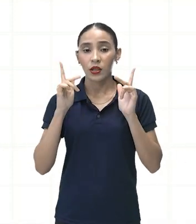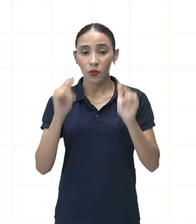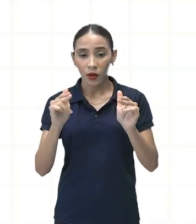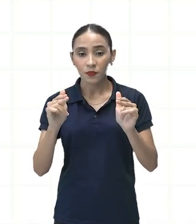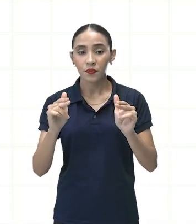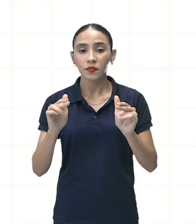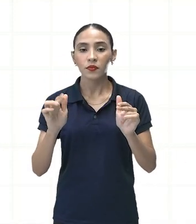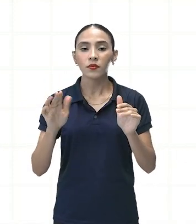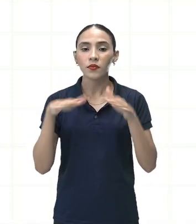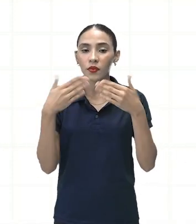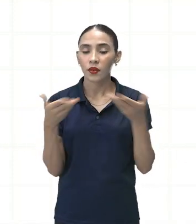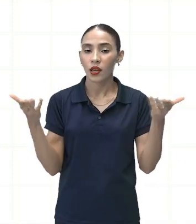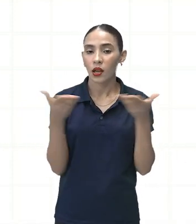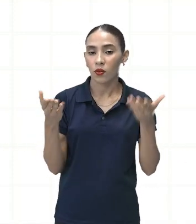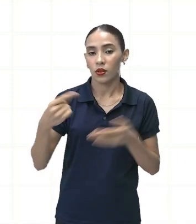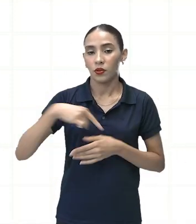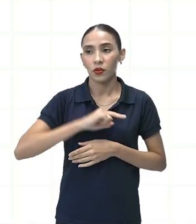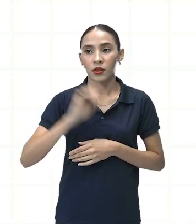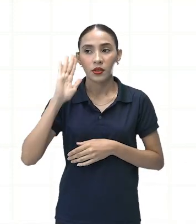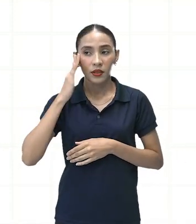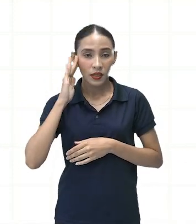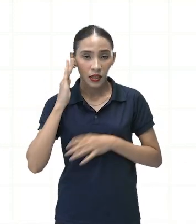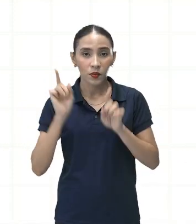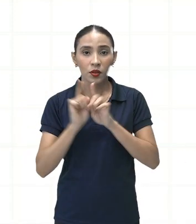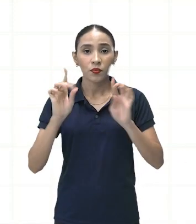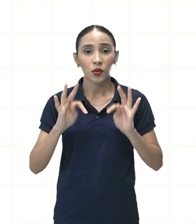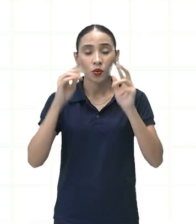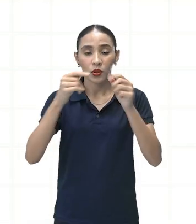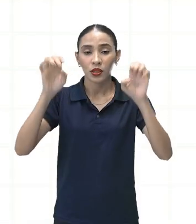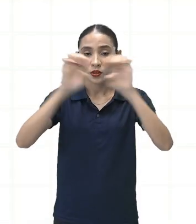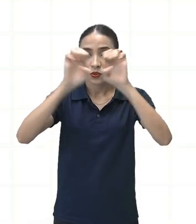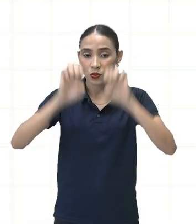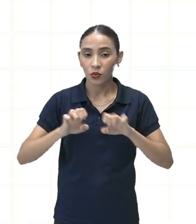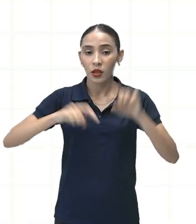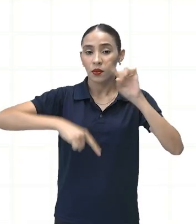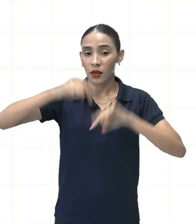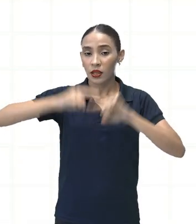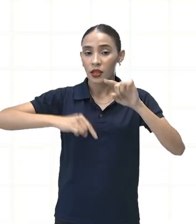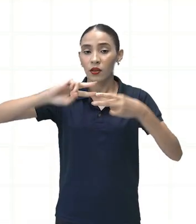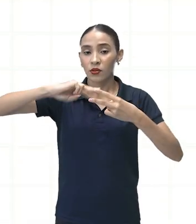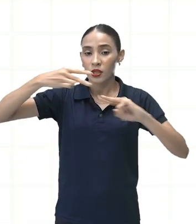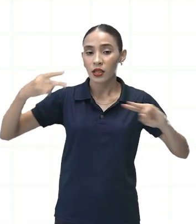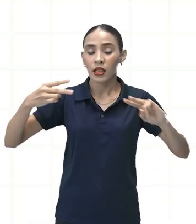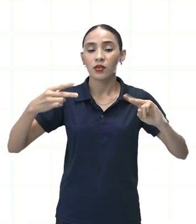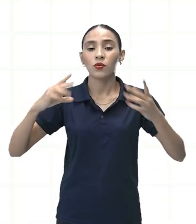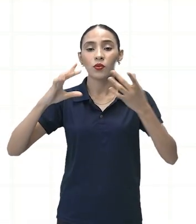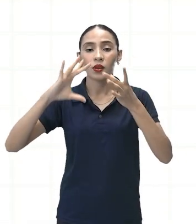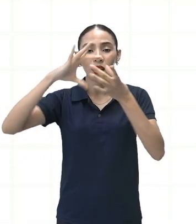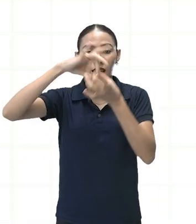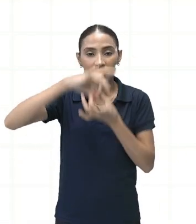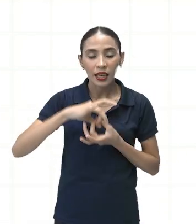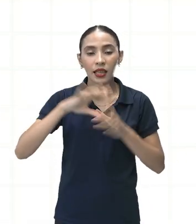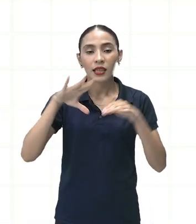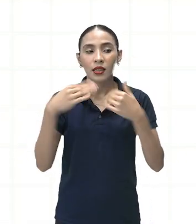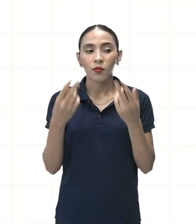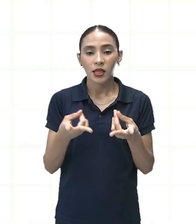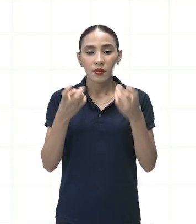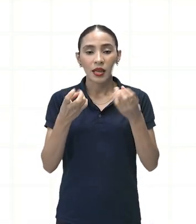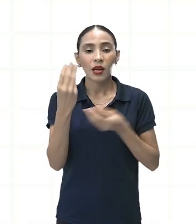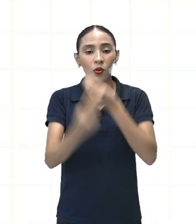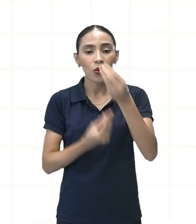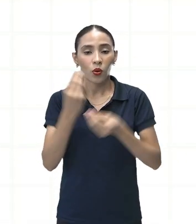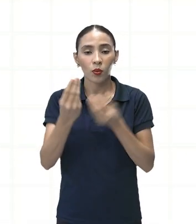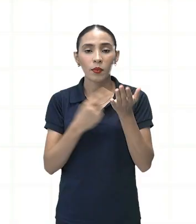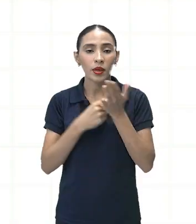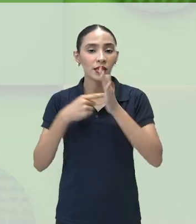genético as mesmas bases nitrogenadas, certo? Então, agora que nós já entendemos toda essa estrutura do material